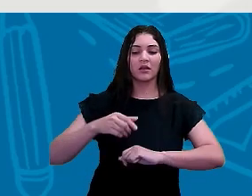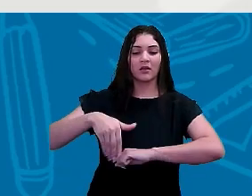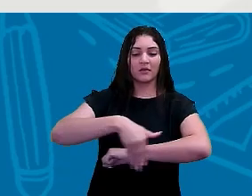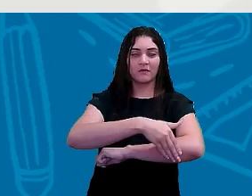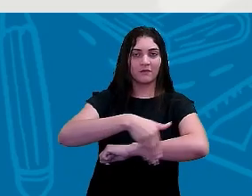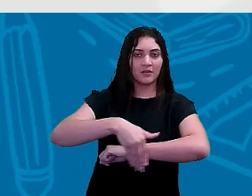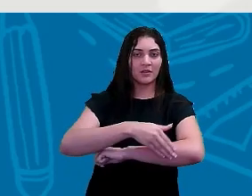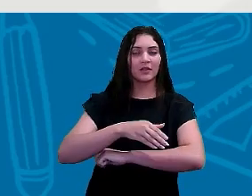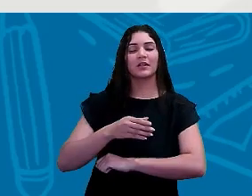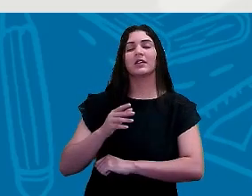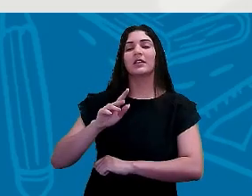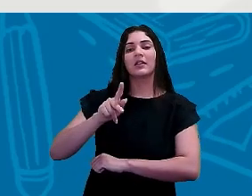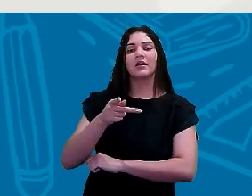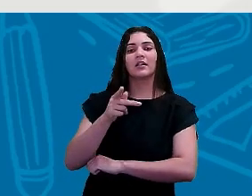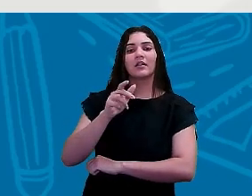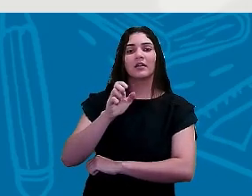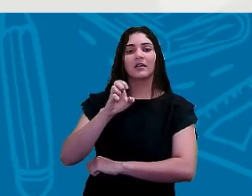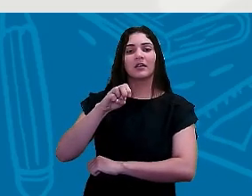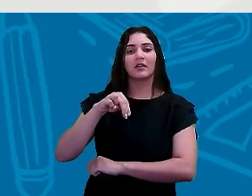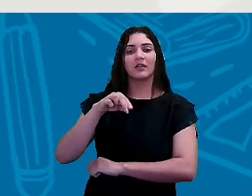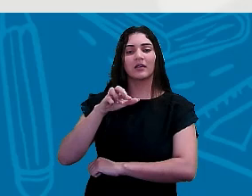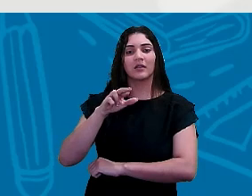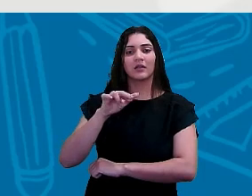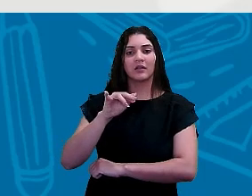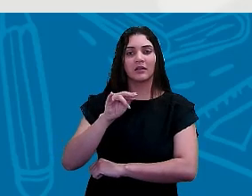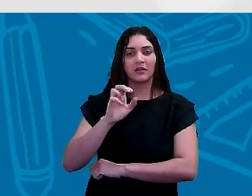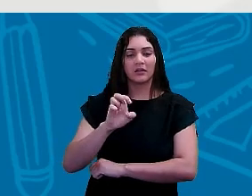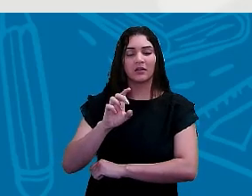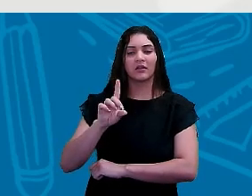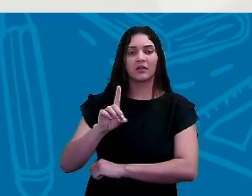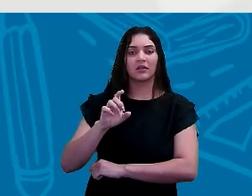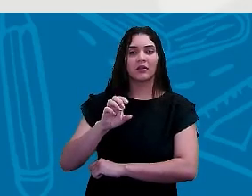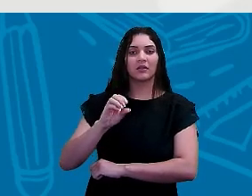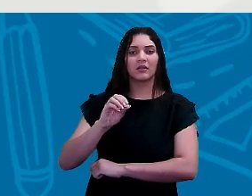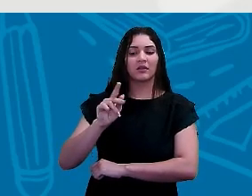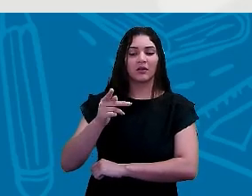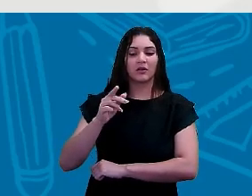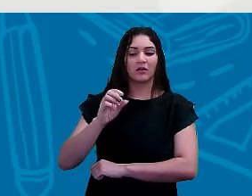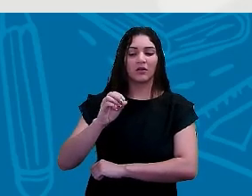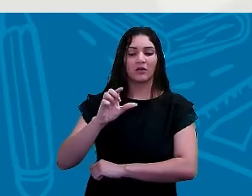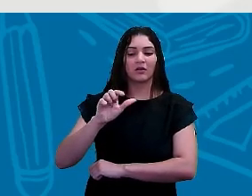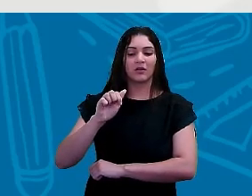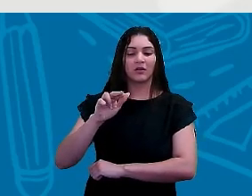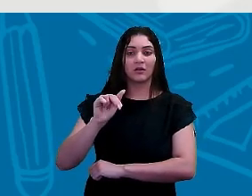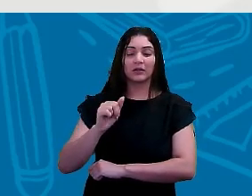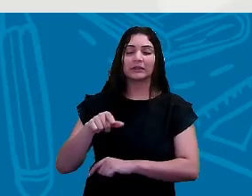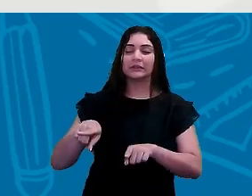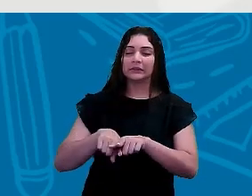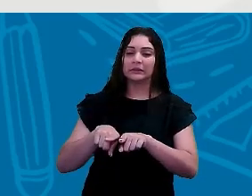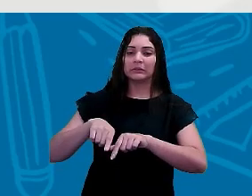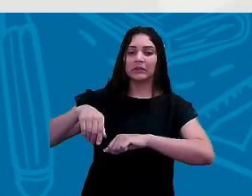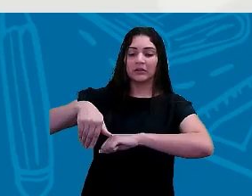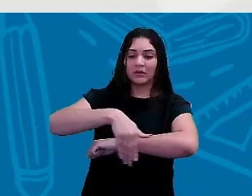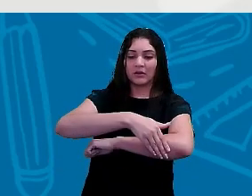de Holanda. Henrique de Holanda também é uma avenida muito famosa. Percebam que está